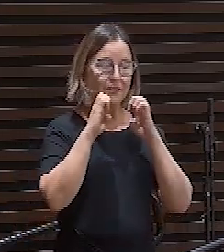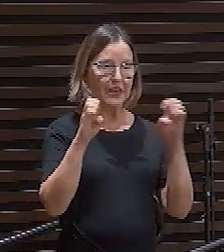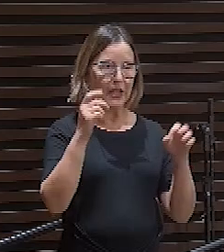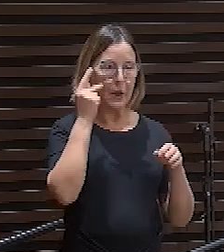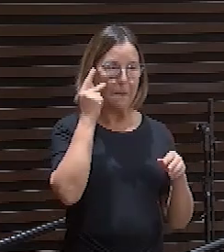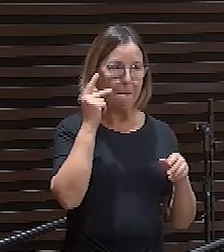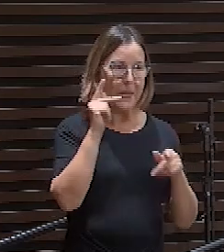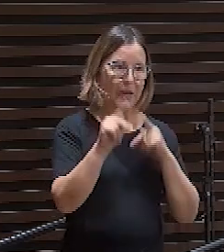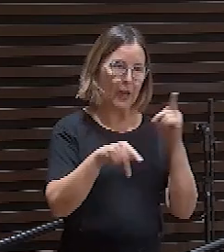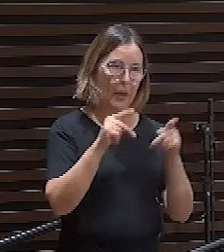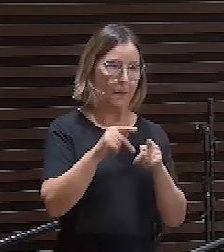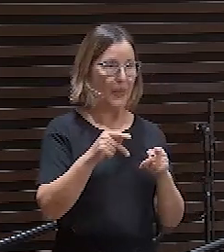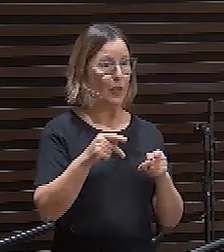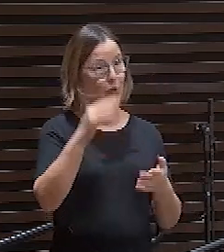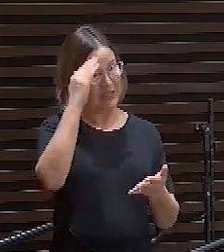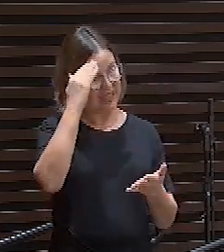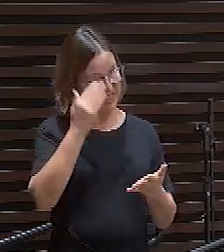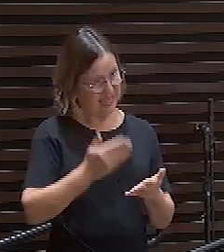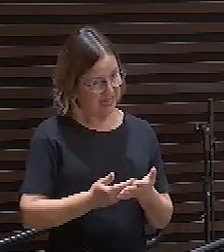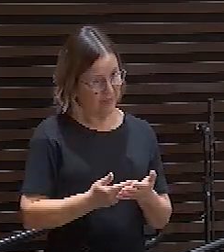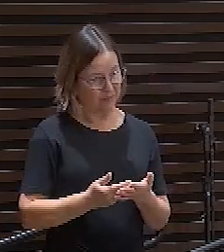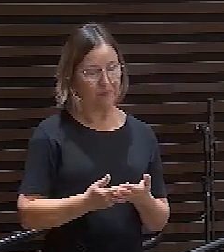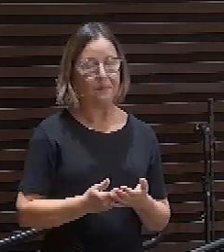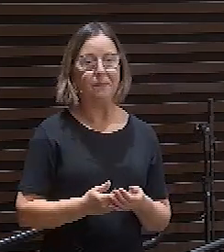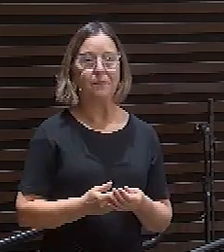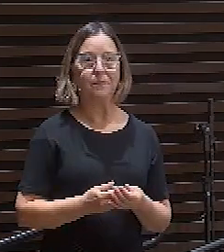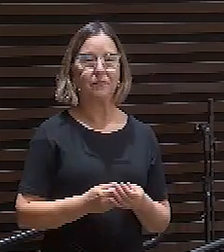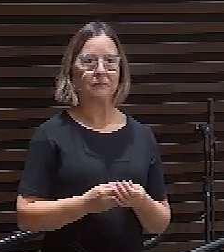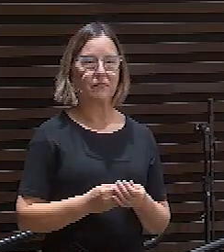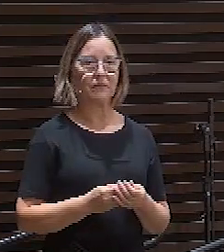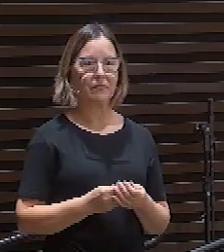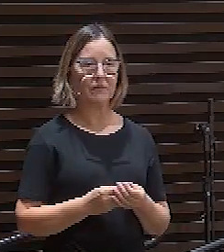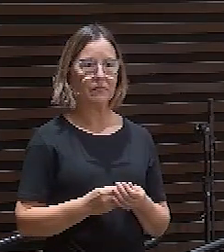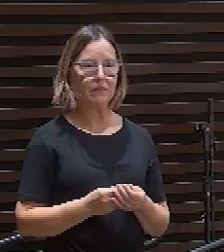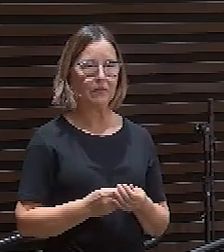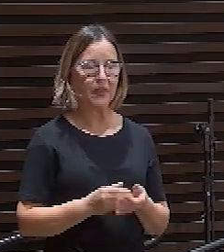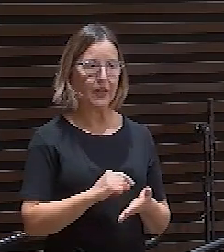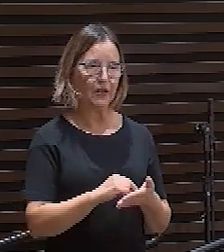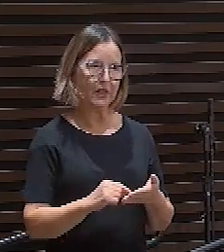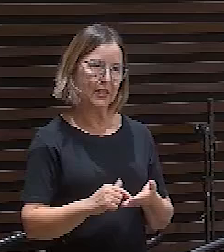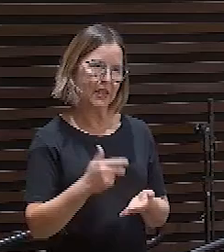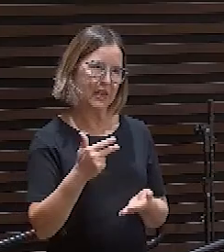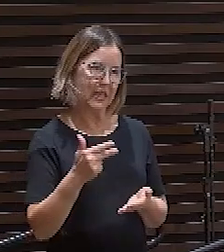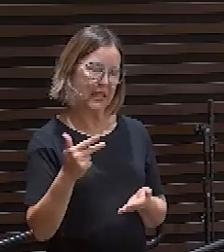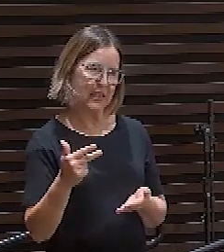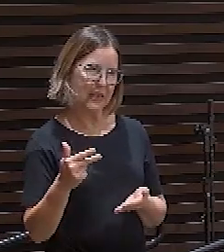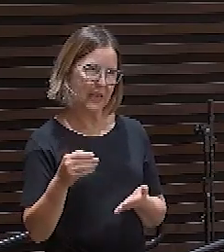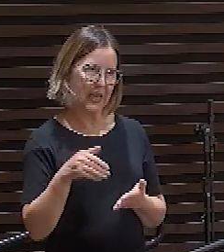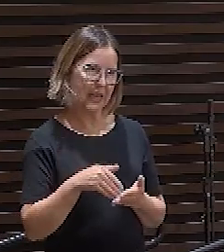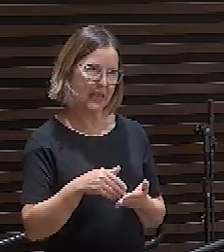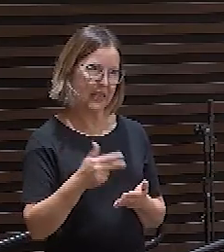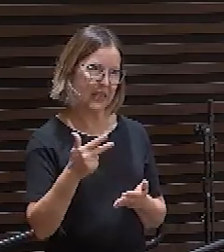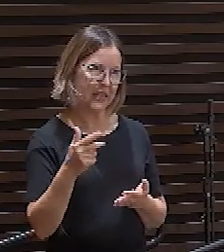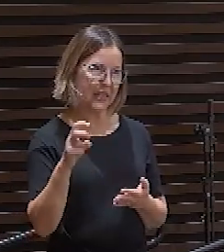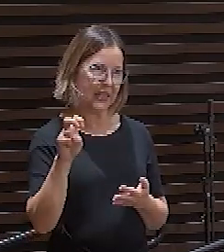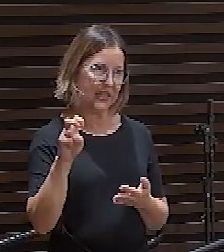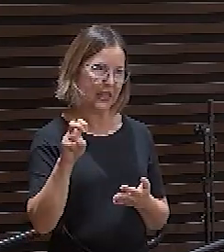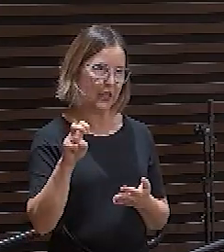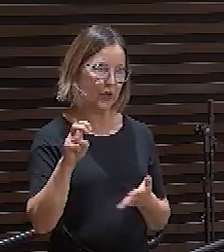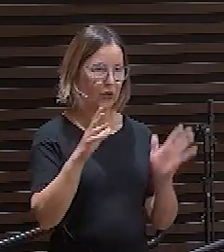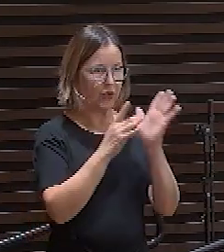para aqueles que não creem. Aí no verso 33 a 35, Jesus diz